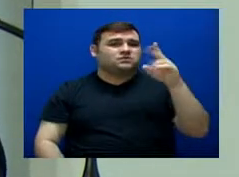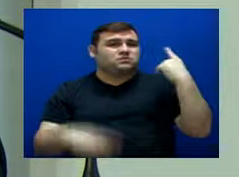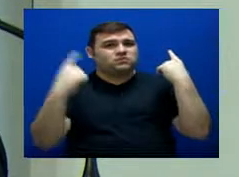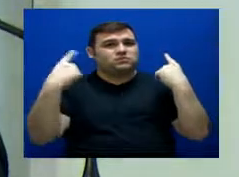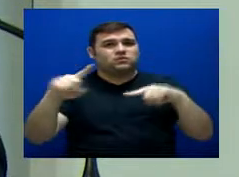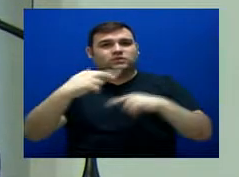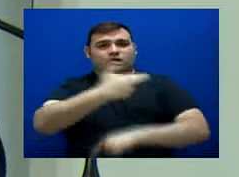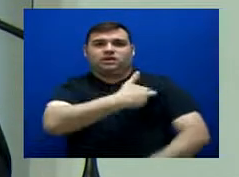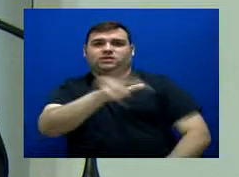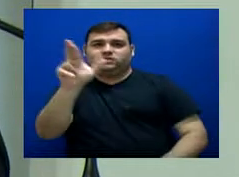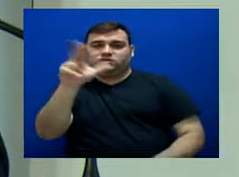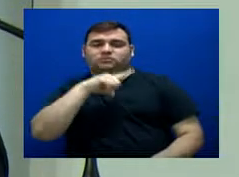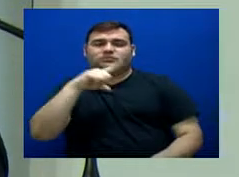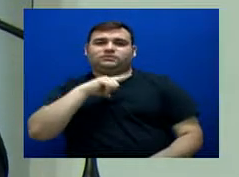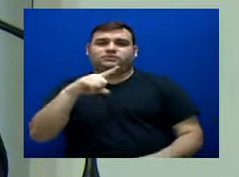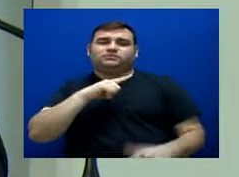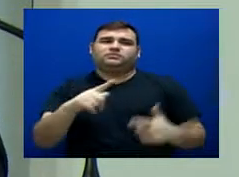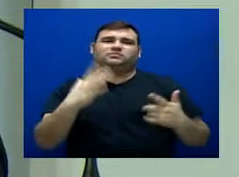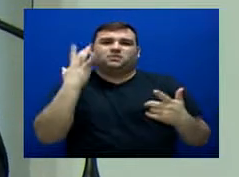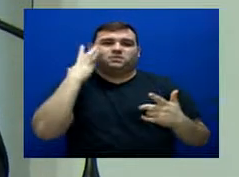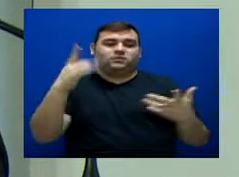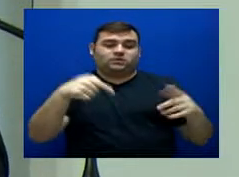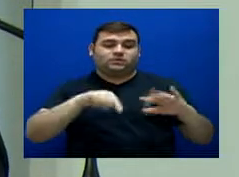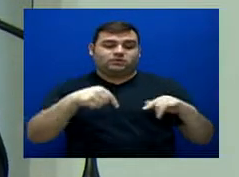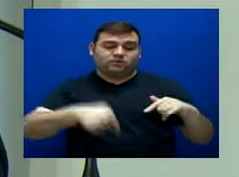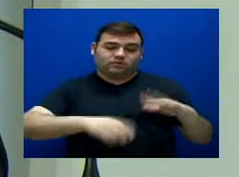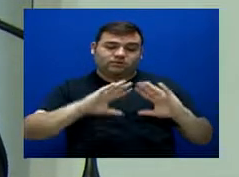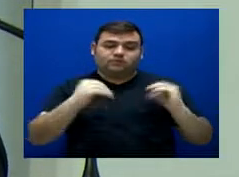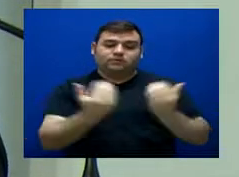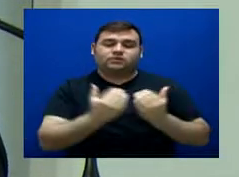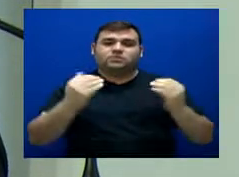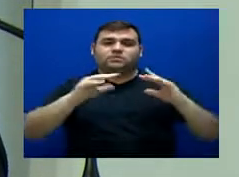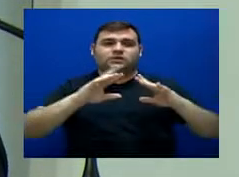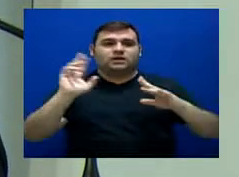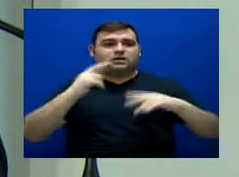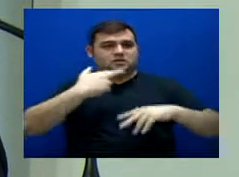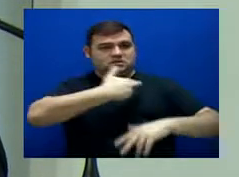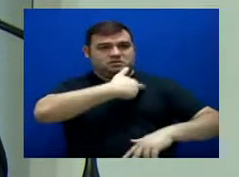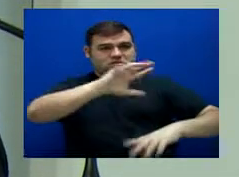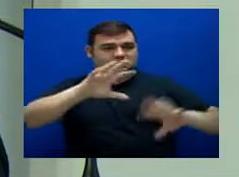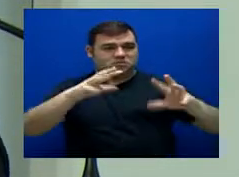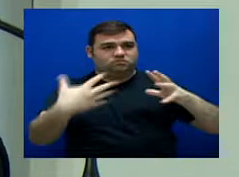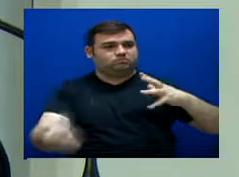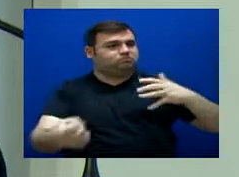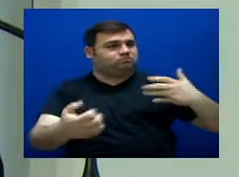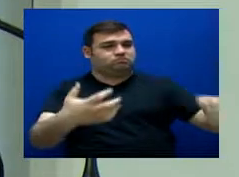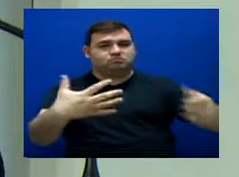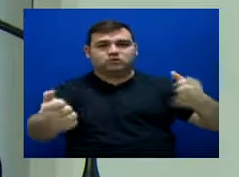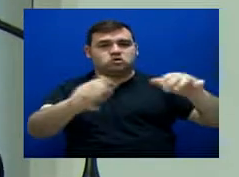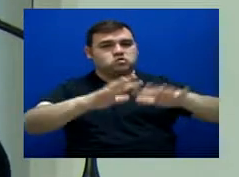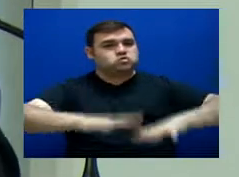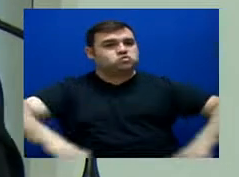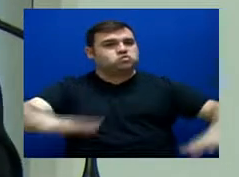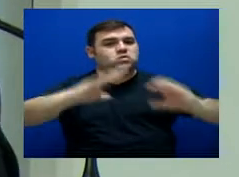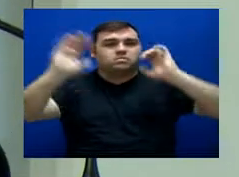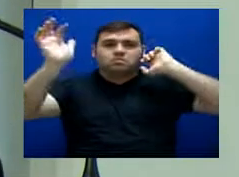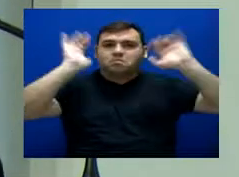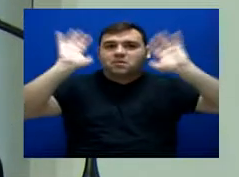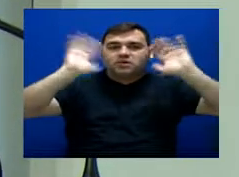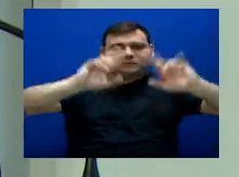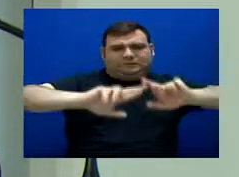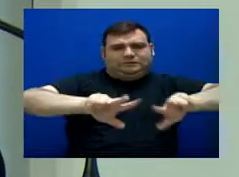diretamente uma religião, e eu acho que esta casa, ela é laica, ela aceita todos os